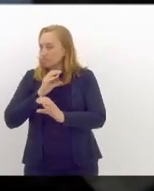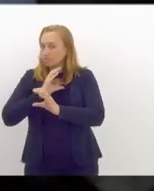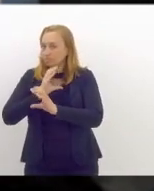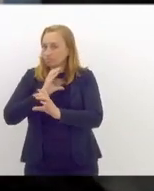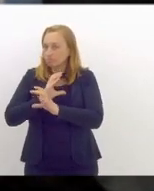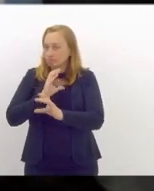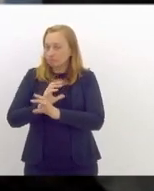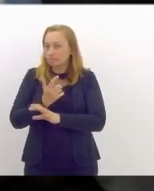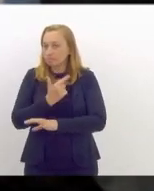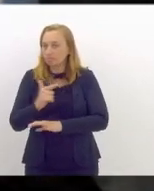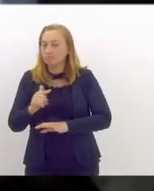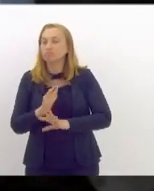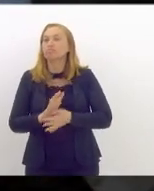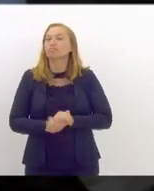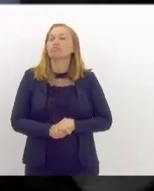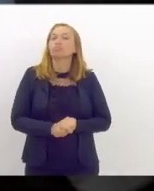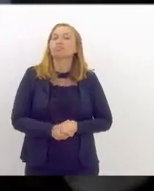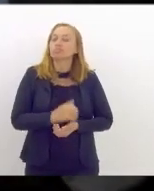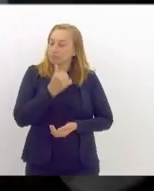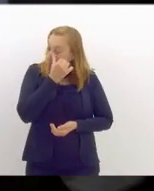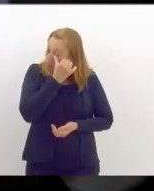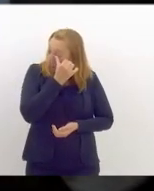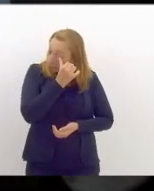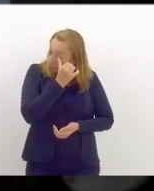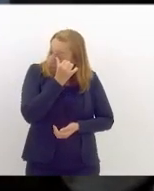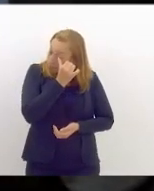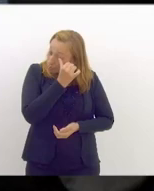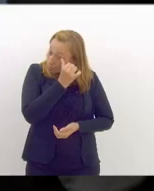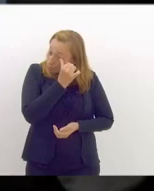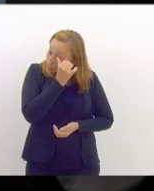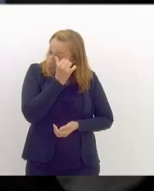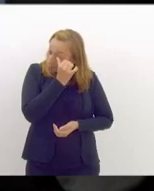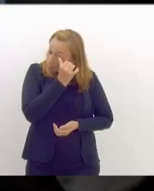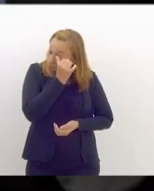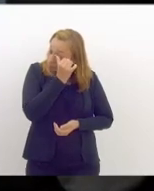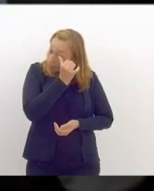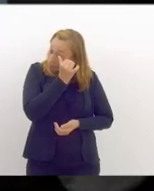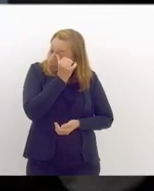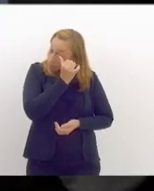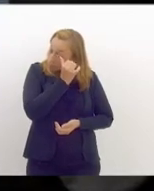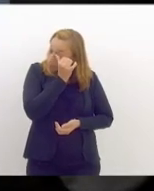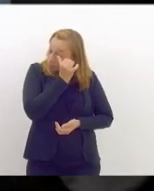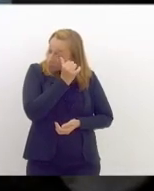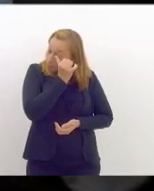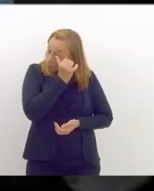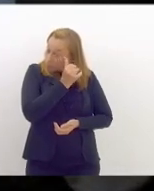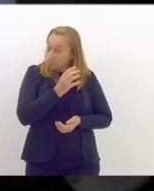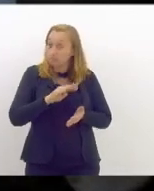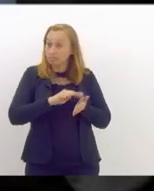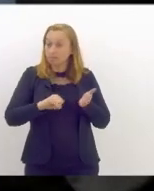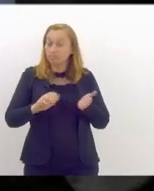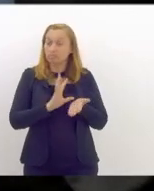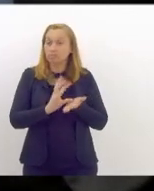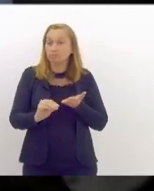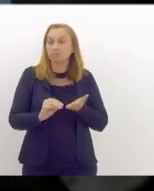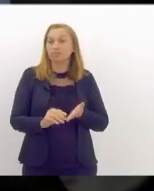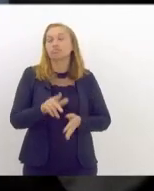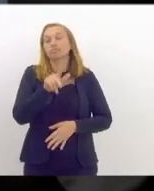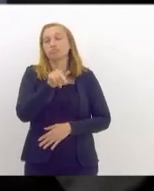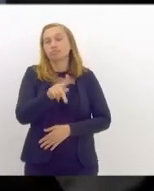Esteves e também protocolei solicitando a retirada de pauta do